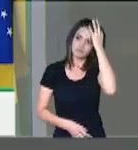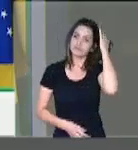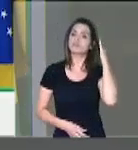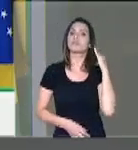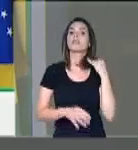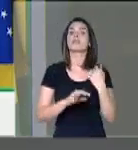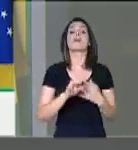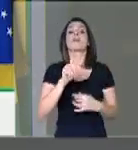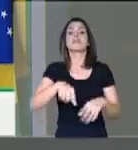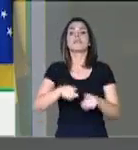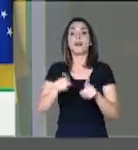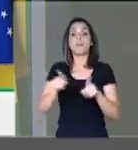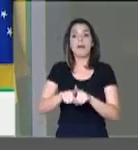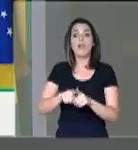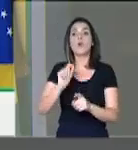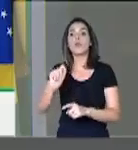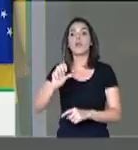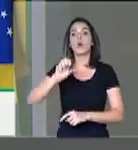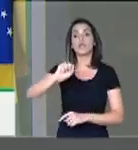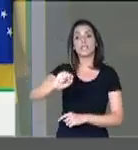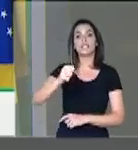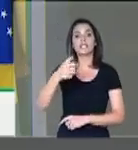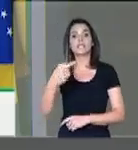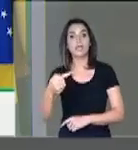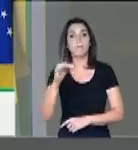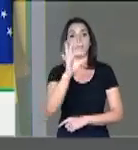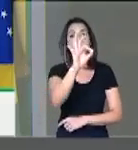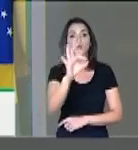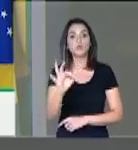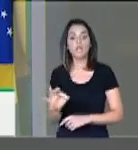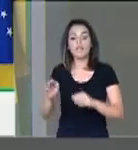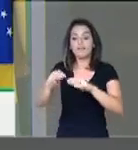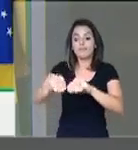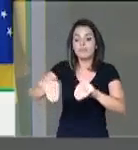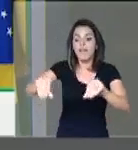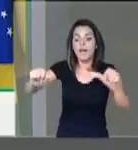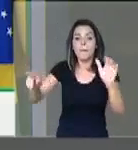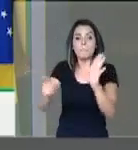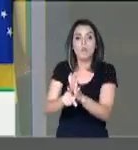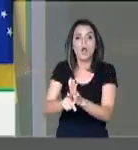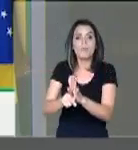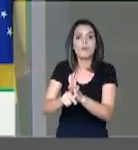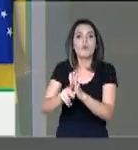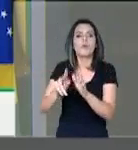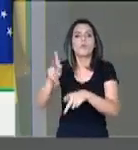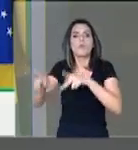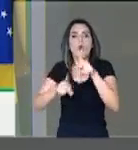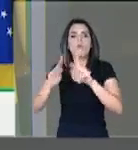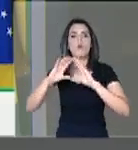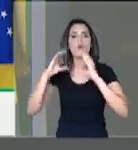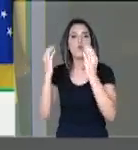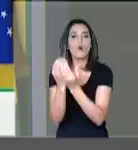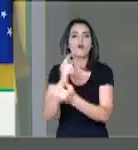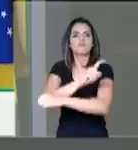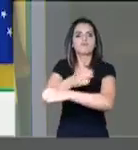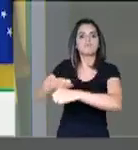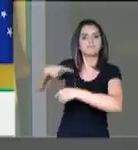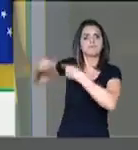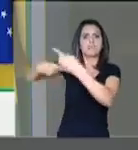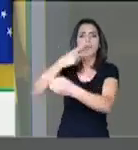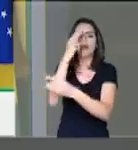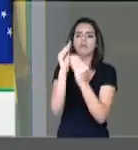territórios indígenas para ao menos 87 por cento das terras quilombolas que vão ser